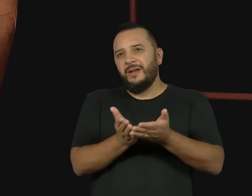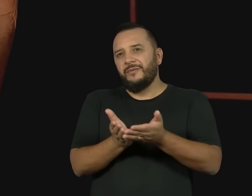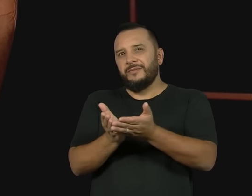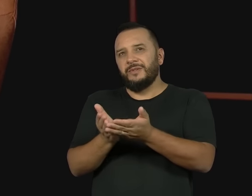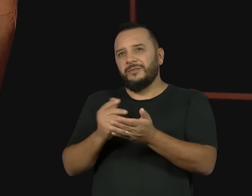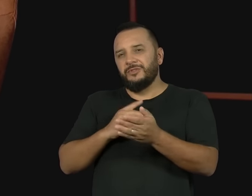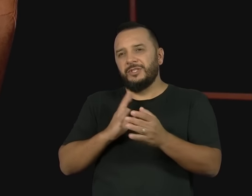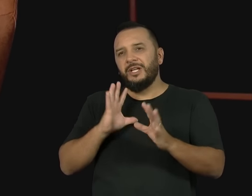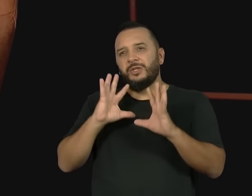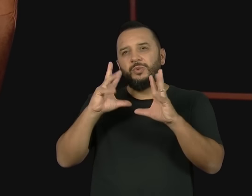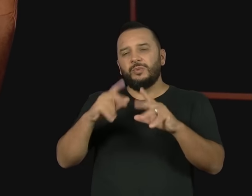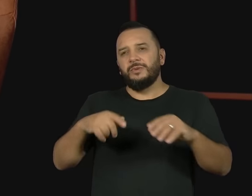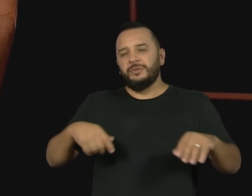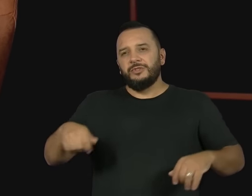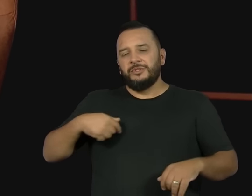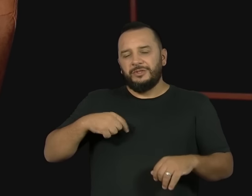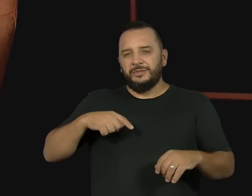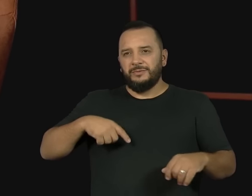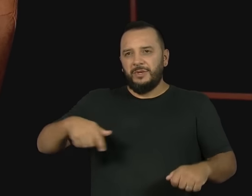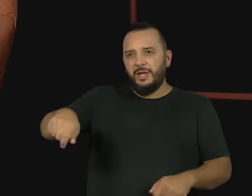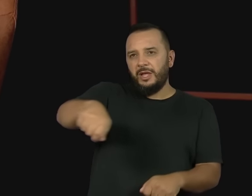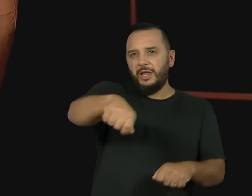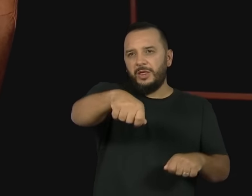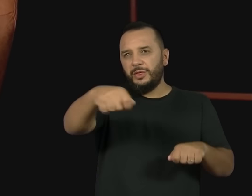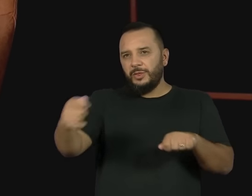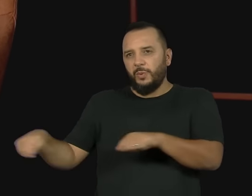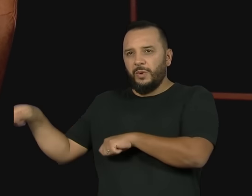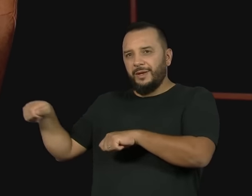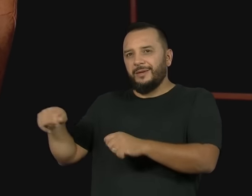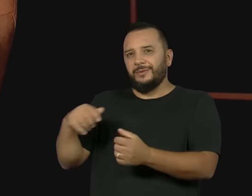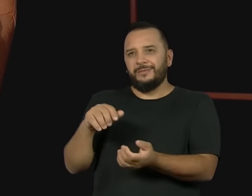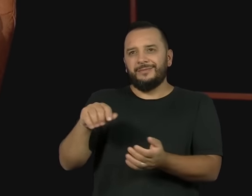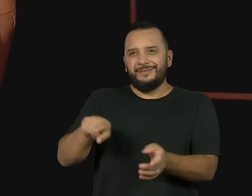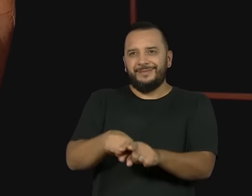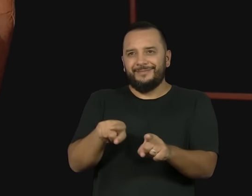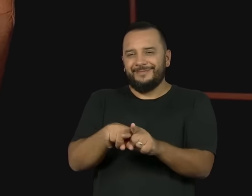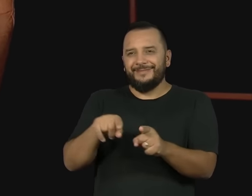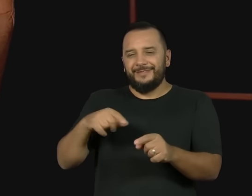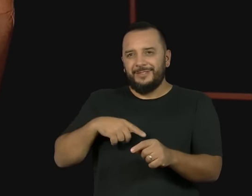desde toureiro até uma bailarina de